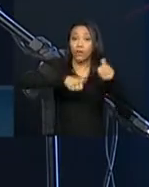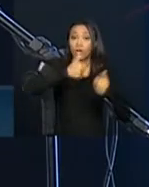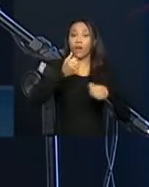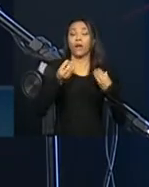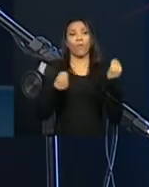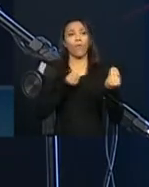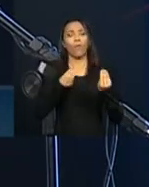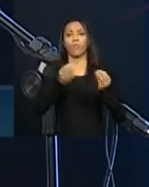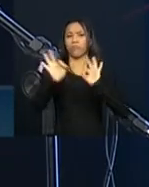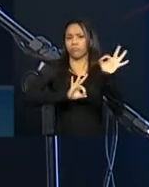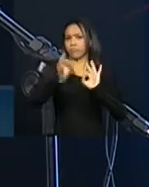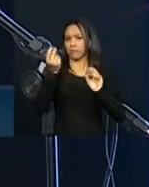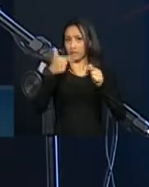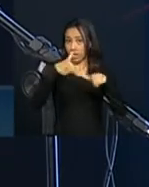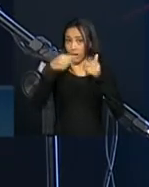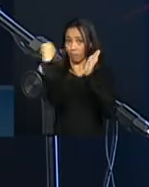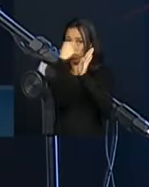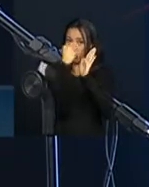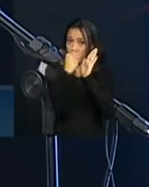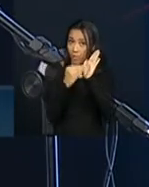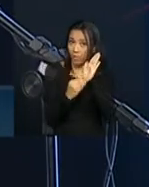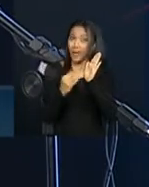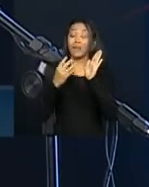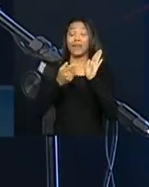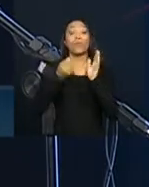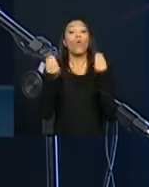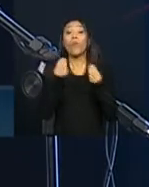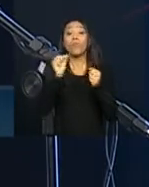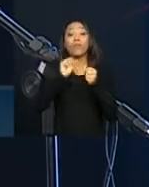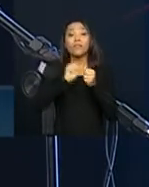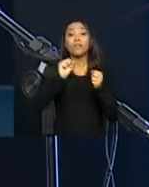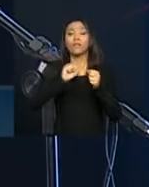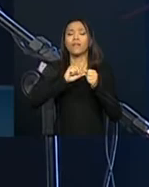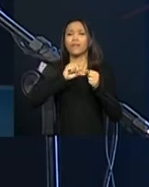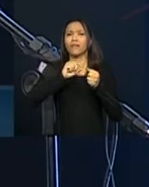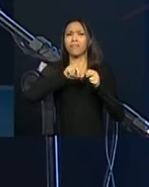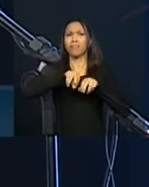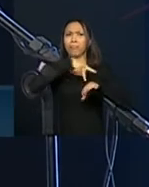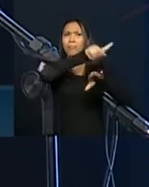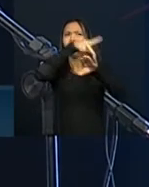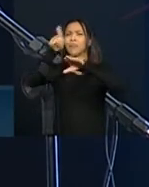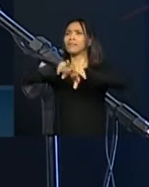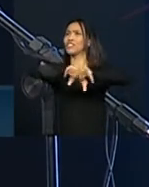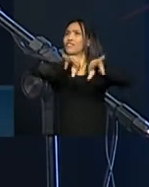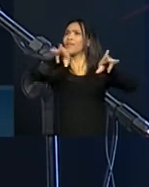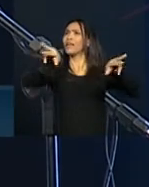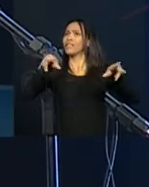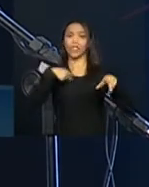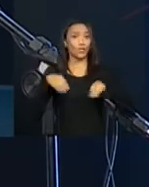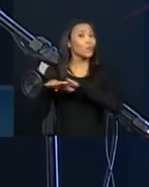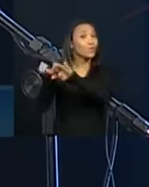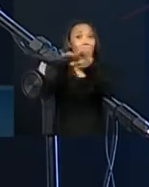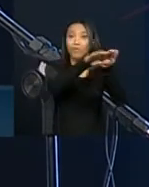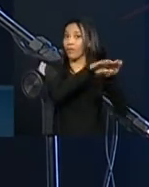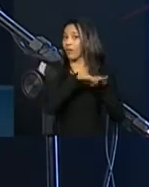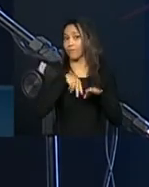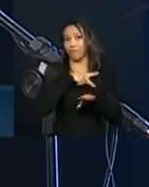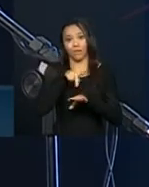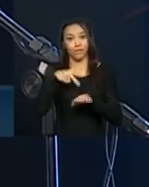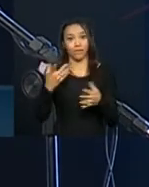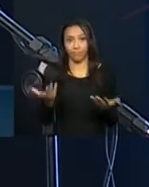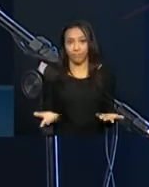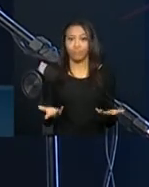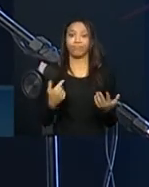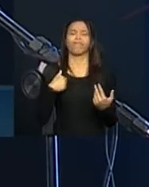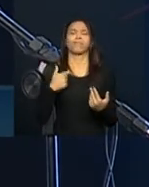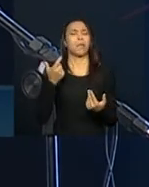agenda prioritária, como fazer isso em países tão diferentes, em situações tão diferenciadas. Por muito tempo, também, se